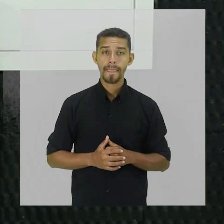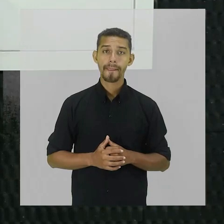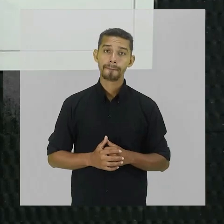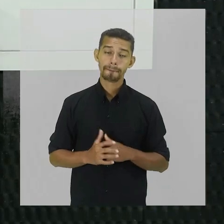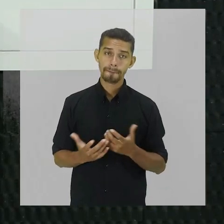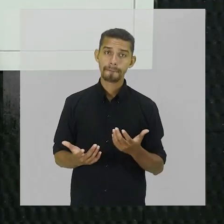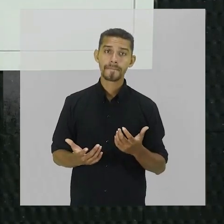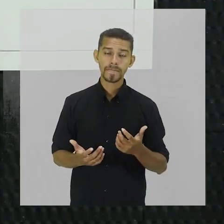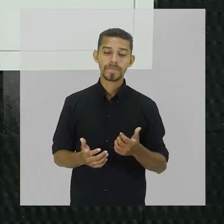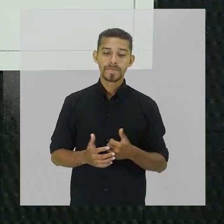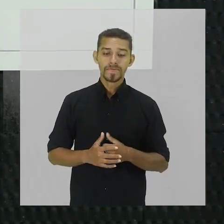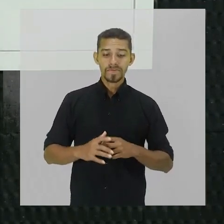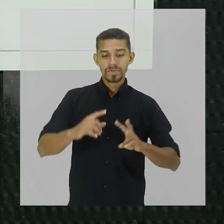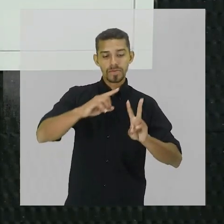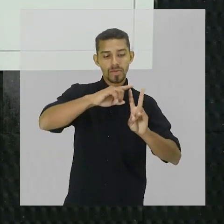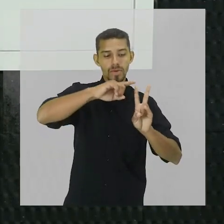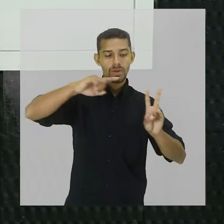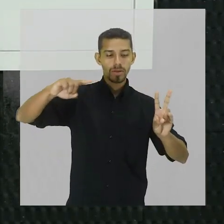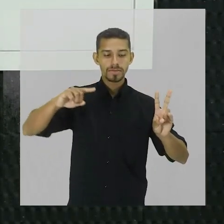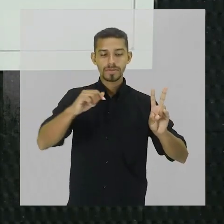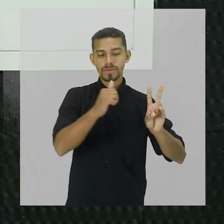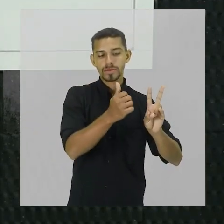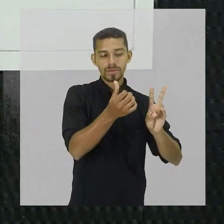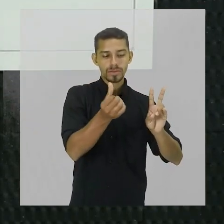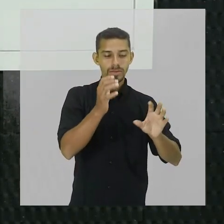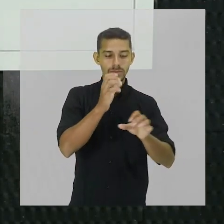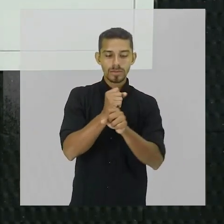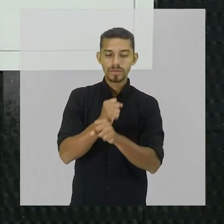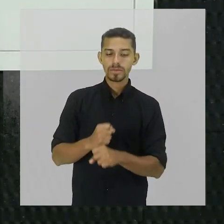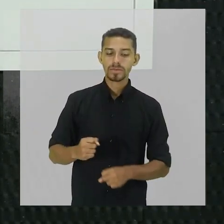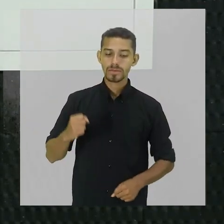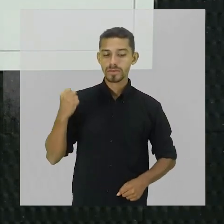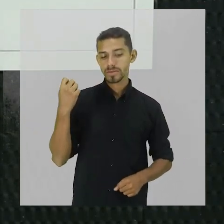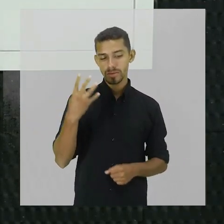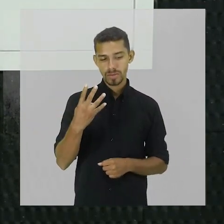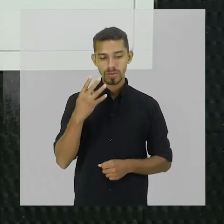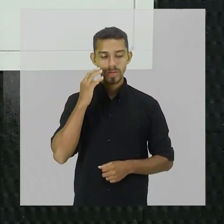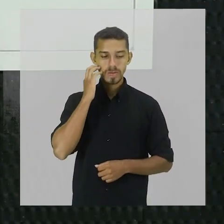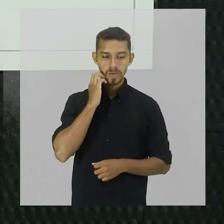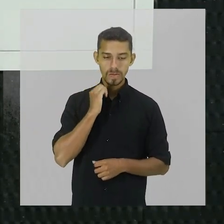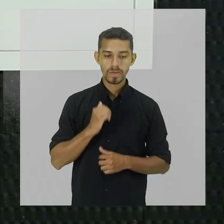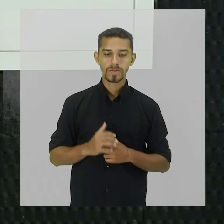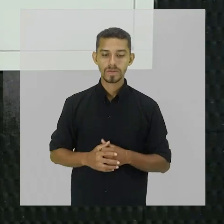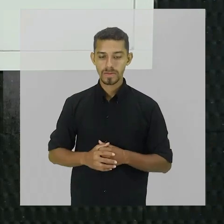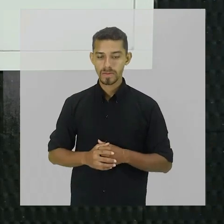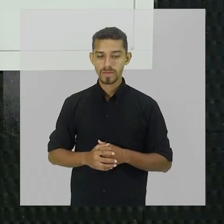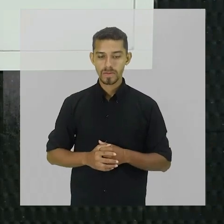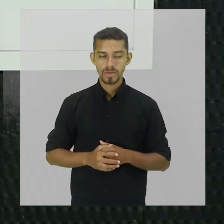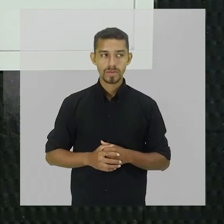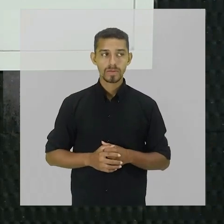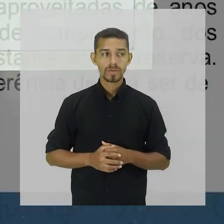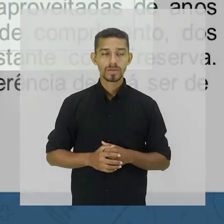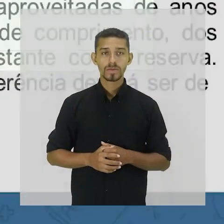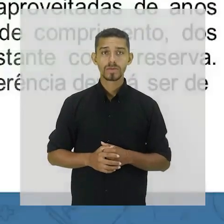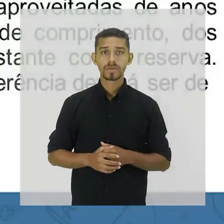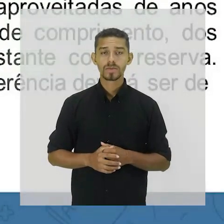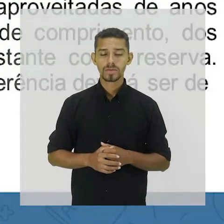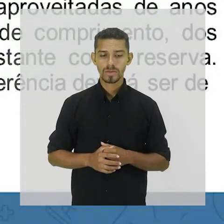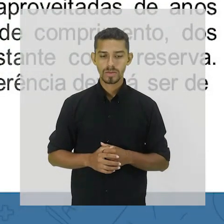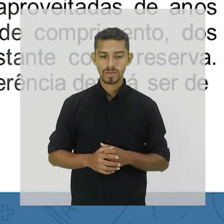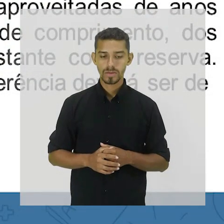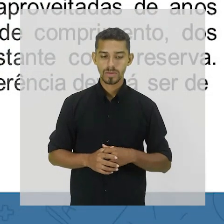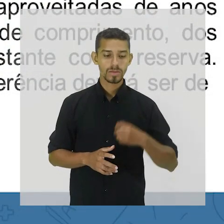Ora, é pronto, né? O raio vai ser igual a raiz quadrada de 16, que é igual a